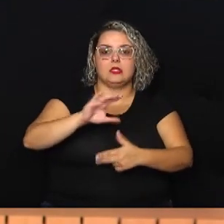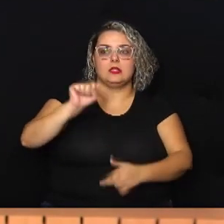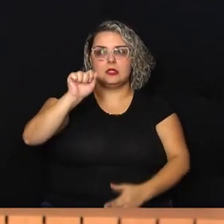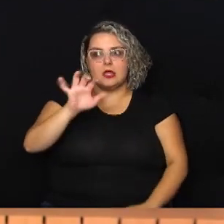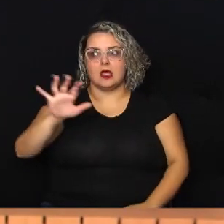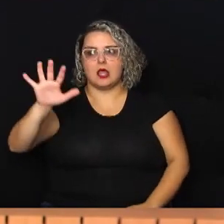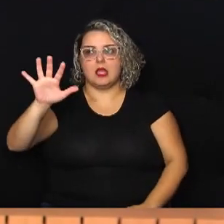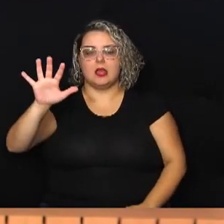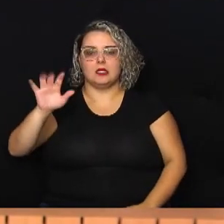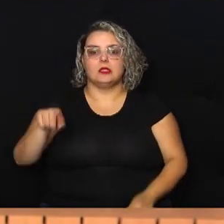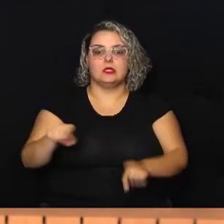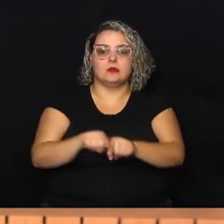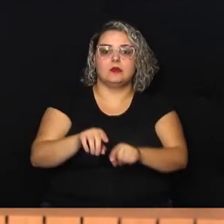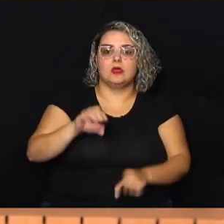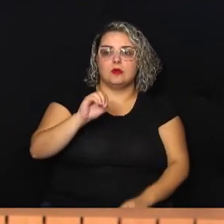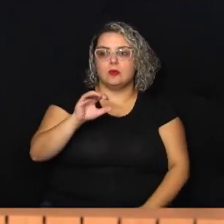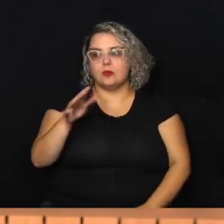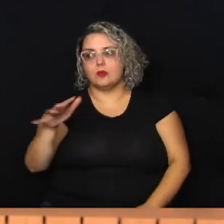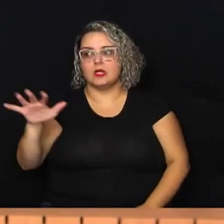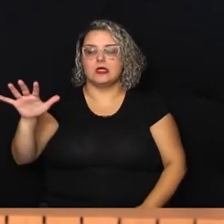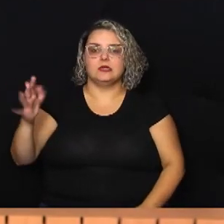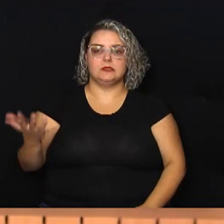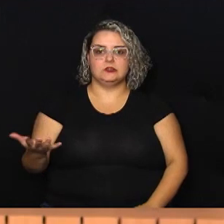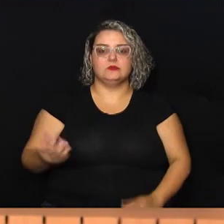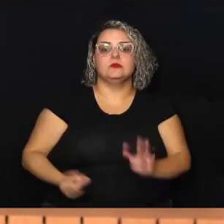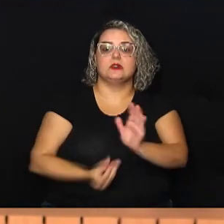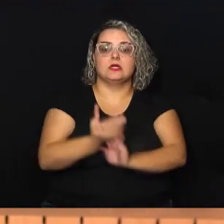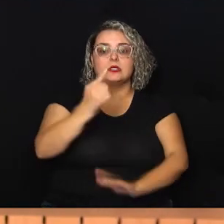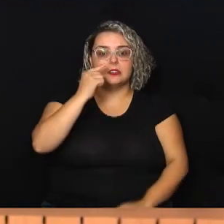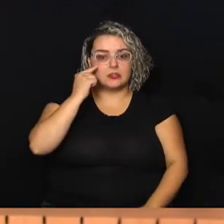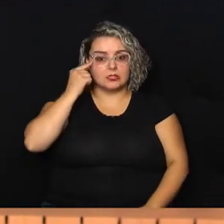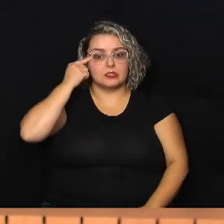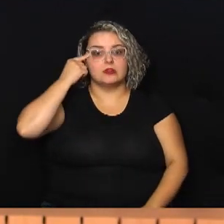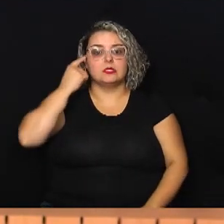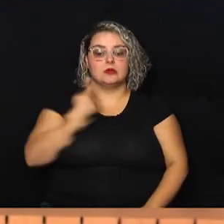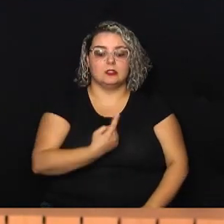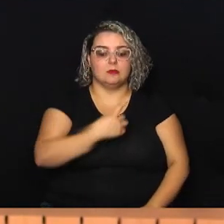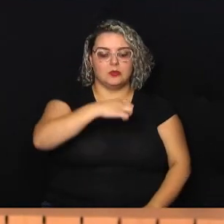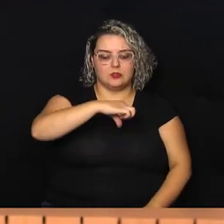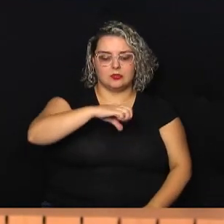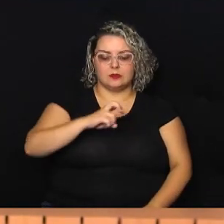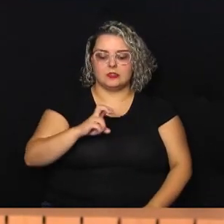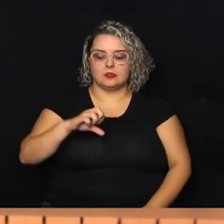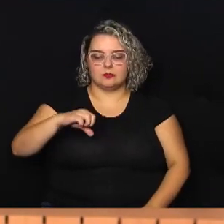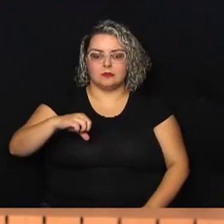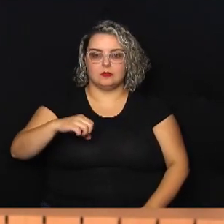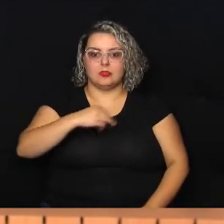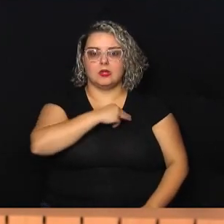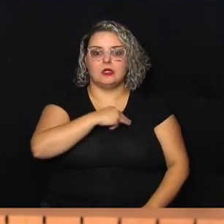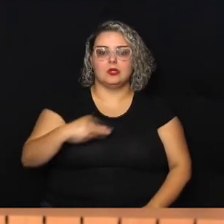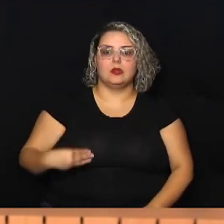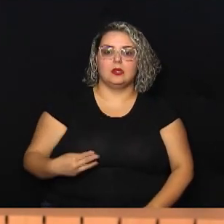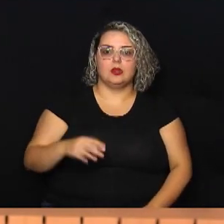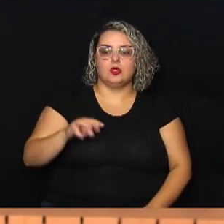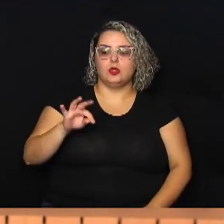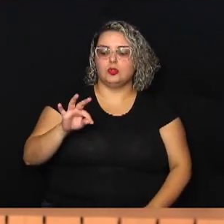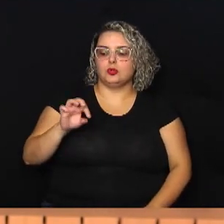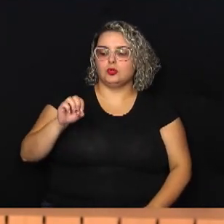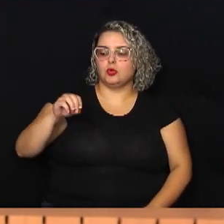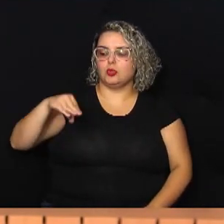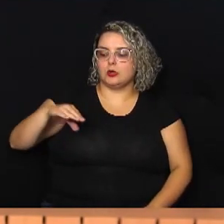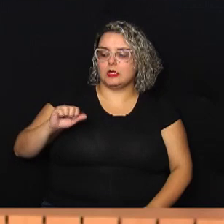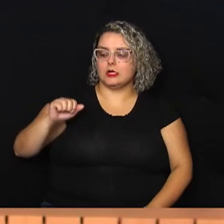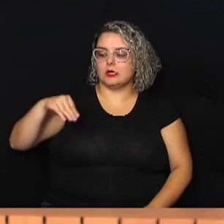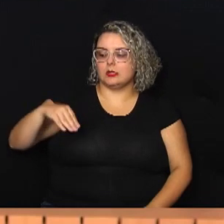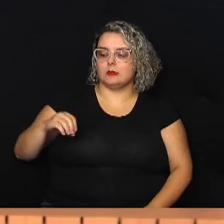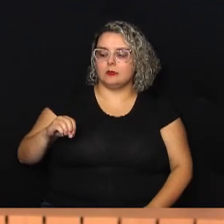e Oceania. Foi fundada no Japão em 1959 pelo mestre Kotama Okada, com o propósito